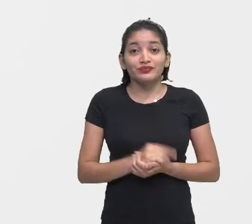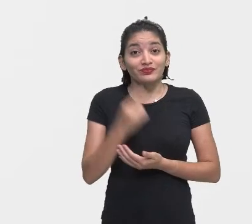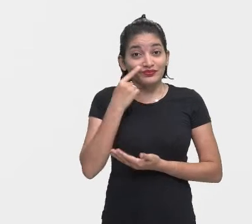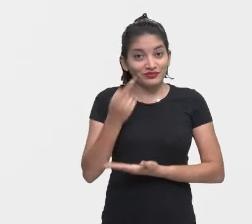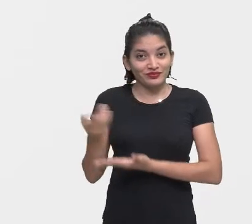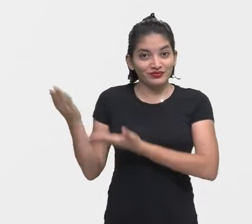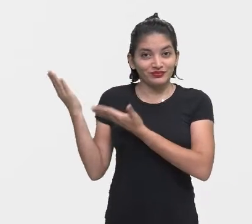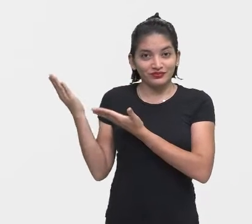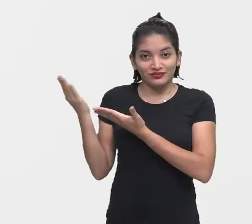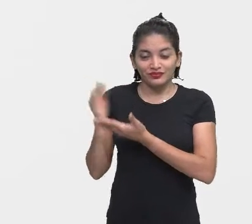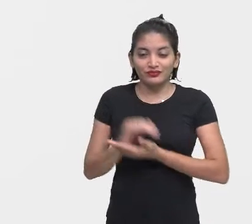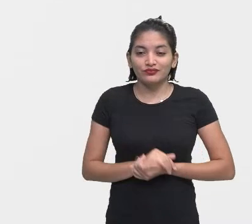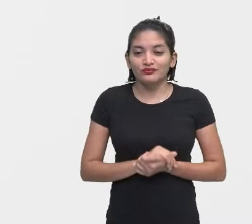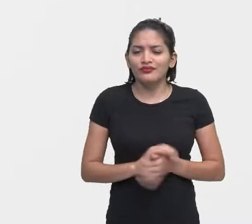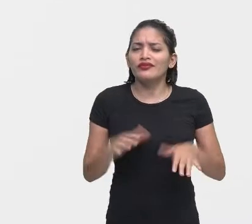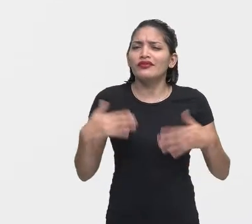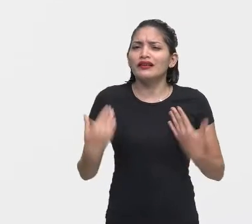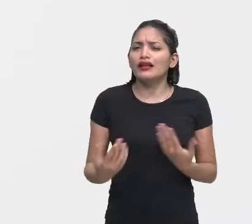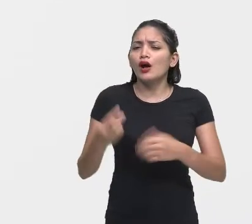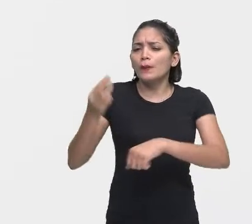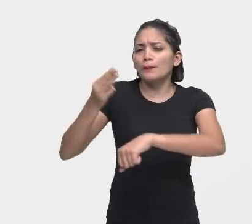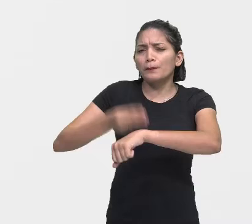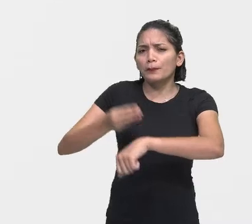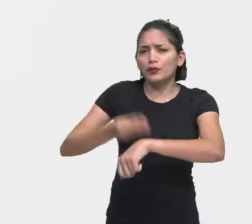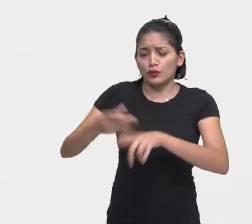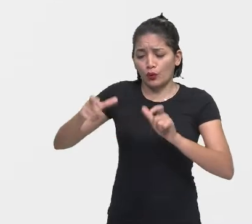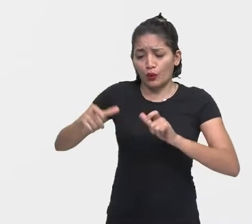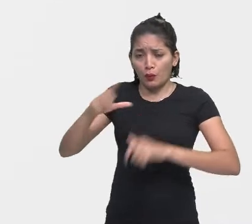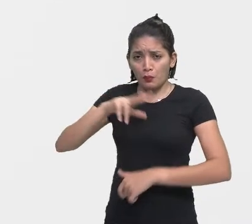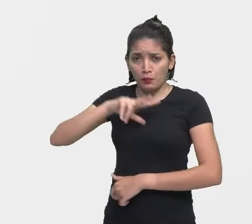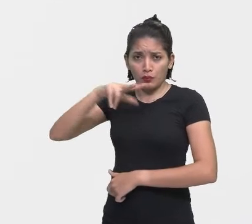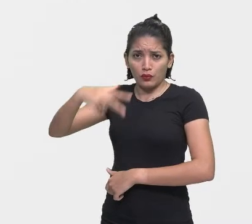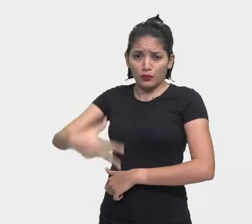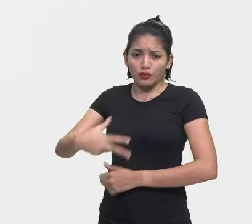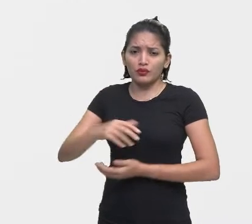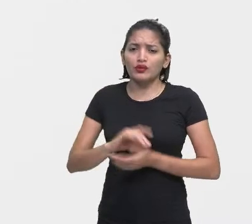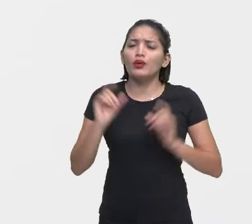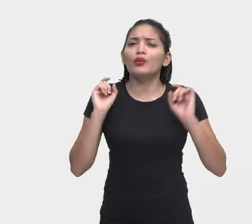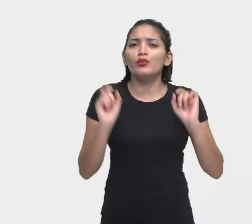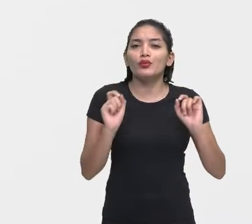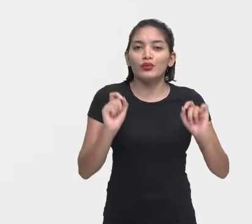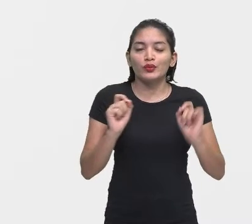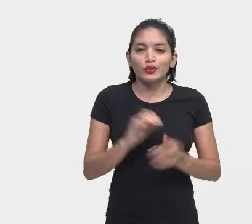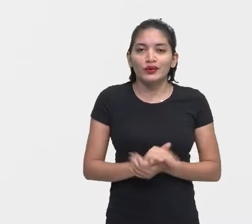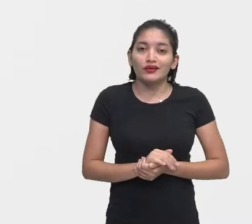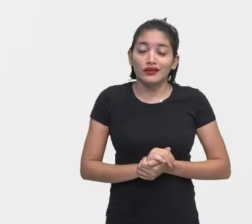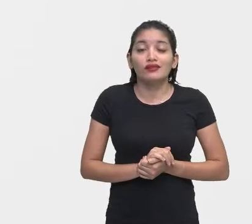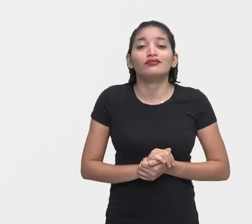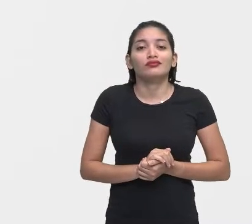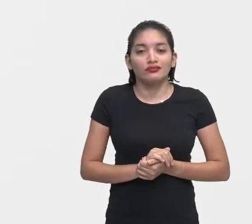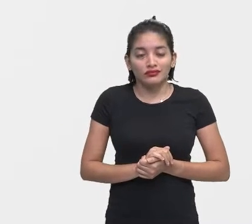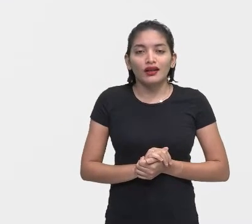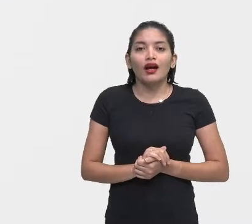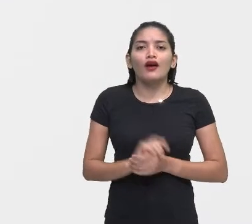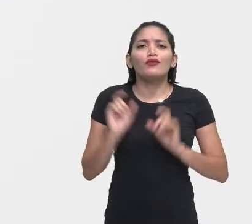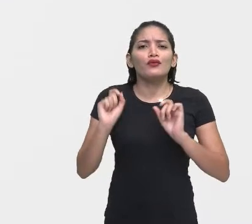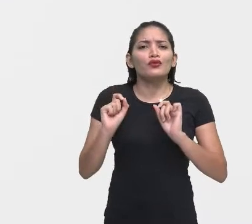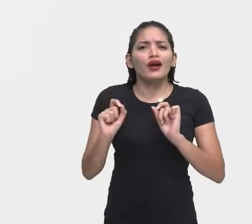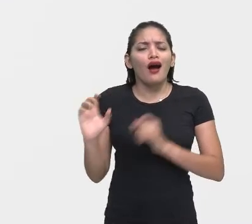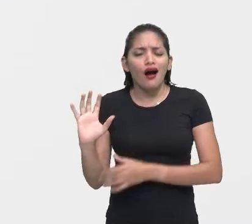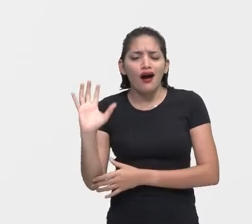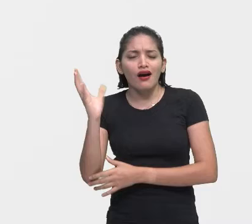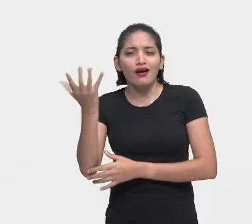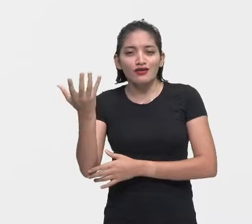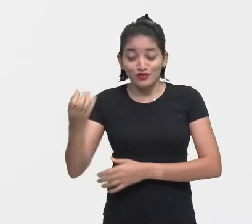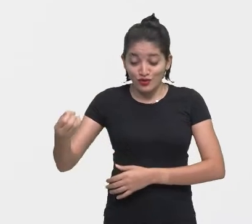Olha aí, meus queridos. Então, o modernismo em Portugal, ele foi o resultado, ele foi o fruto